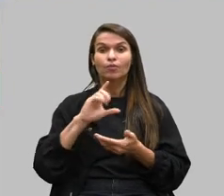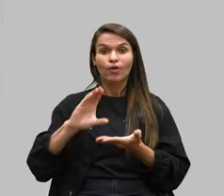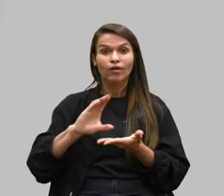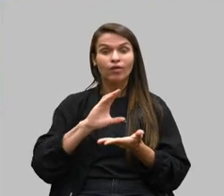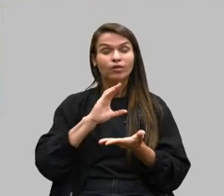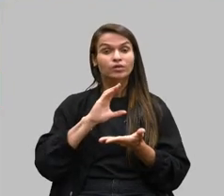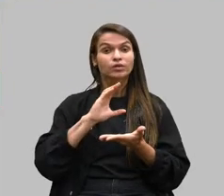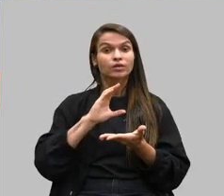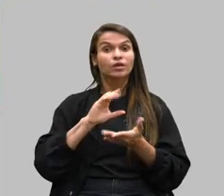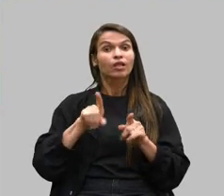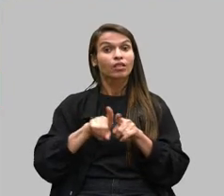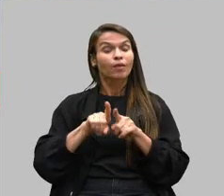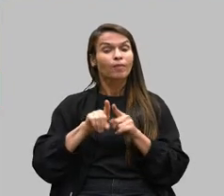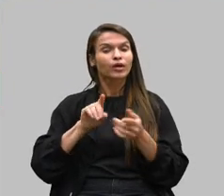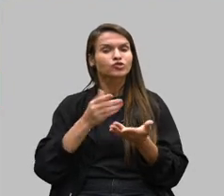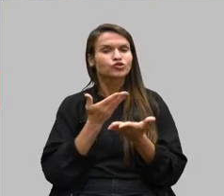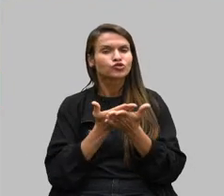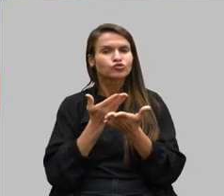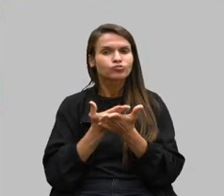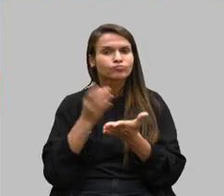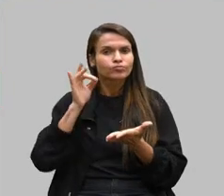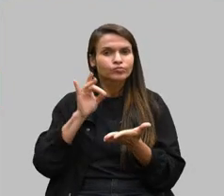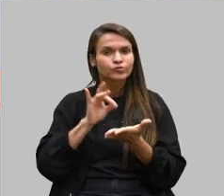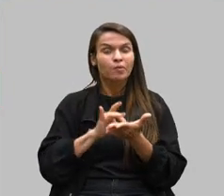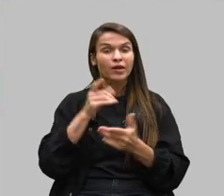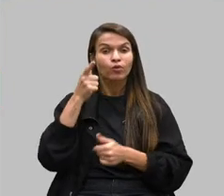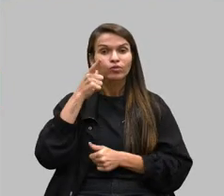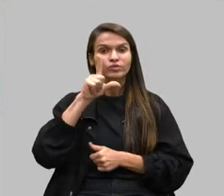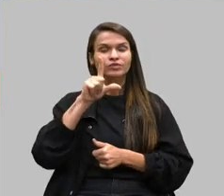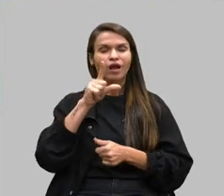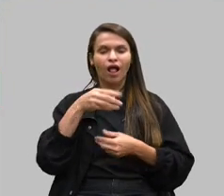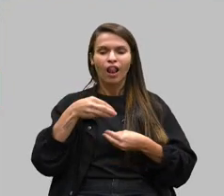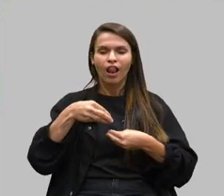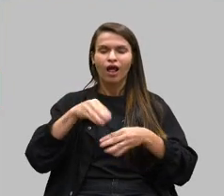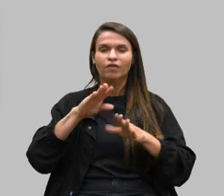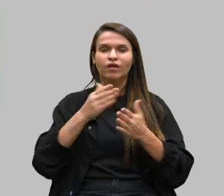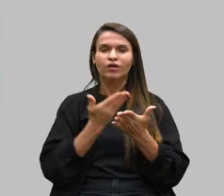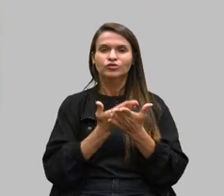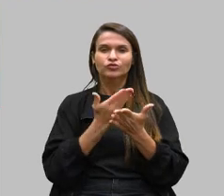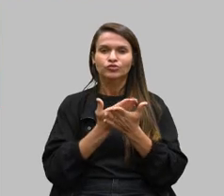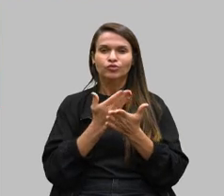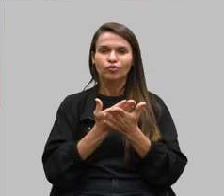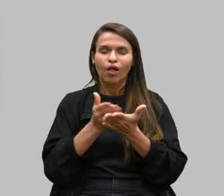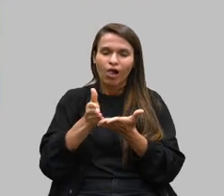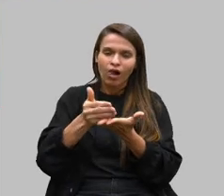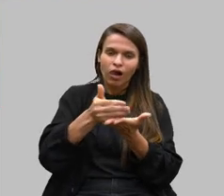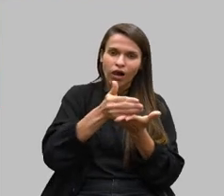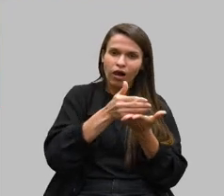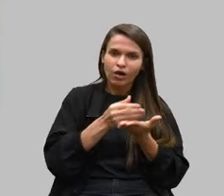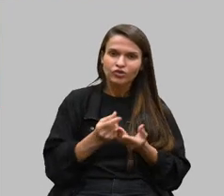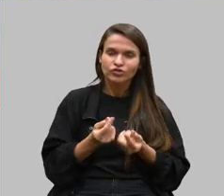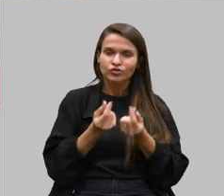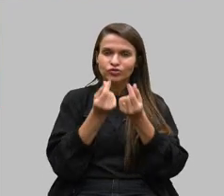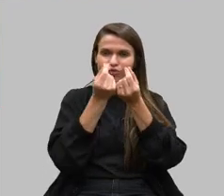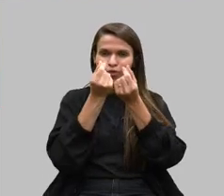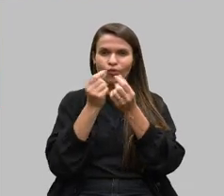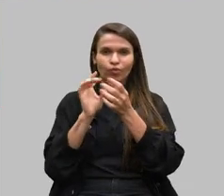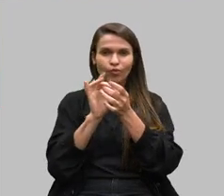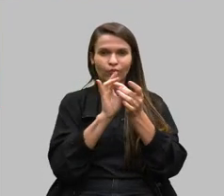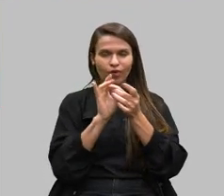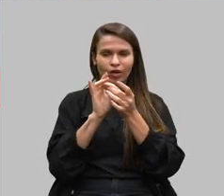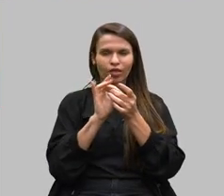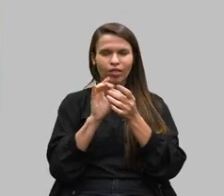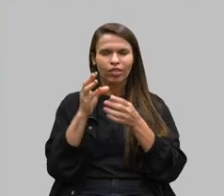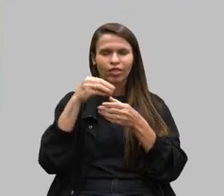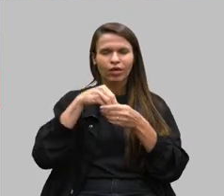estudos consistentes para que eu consiga levar esses estudos para o Tribunal de Contas da União dentro de uma governância e consiga